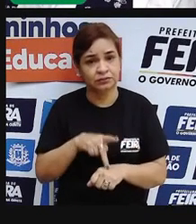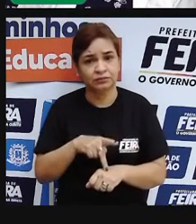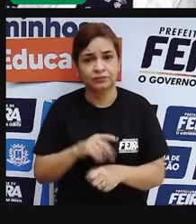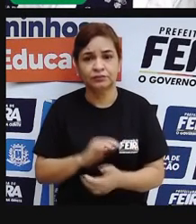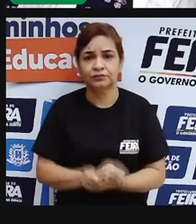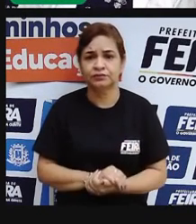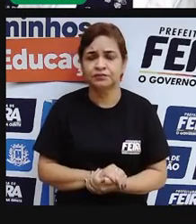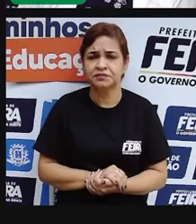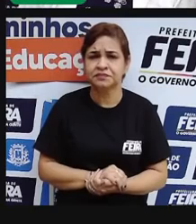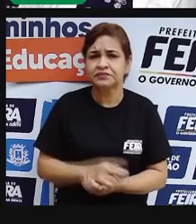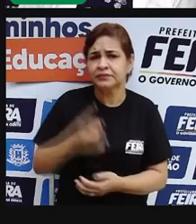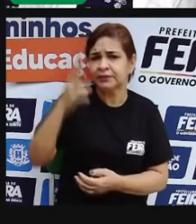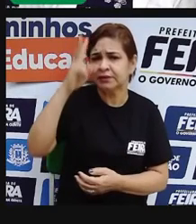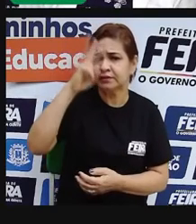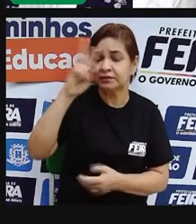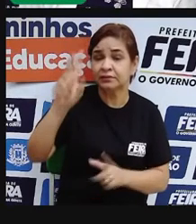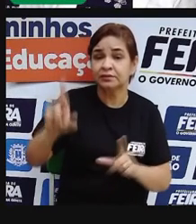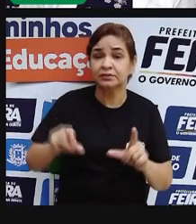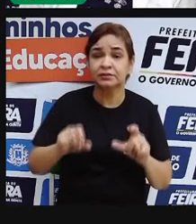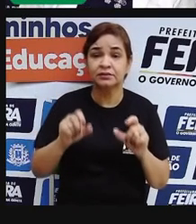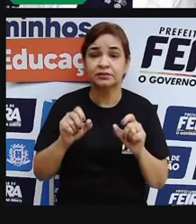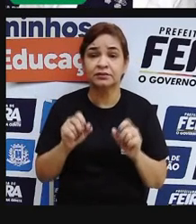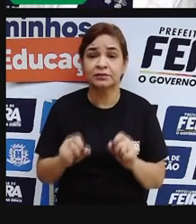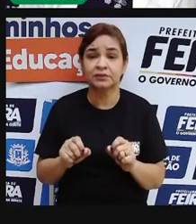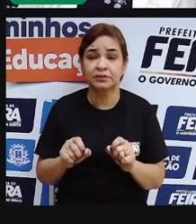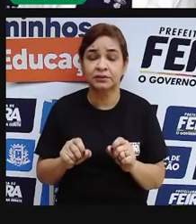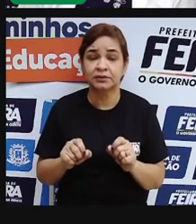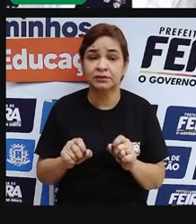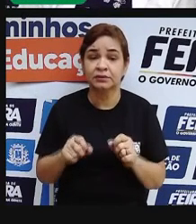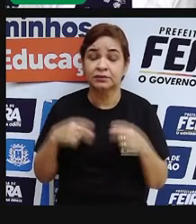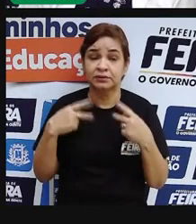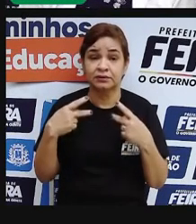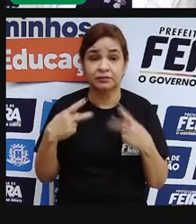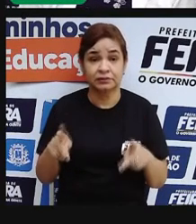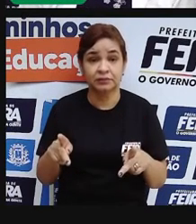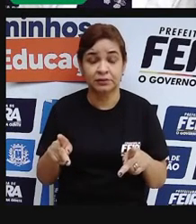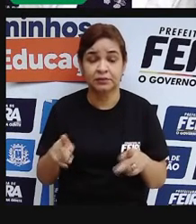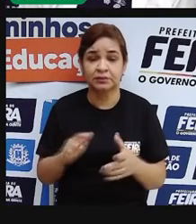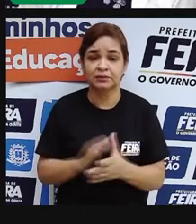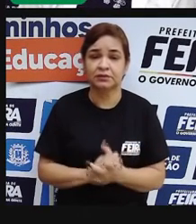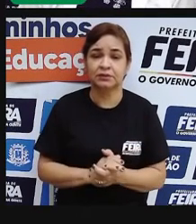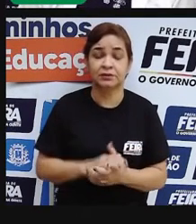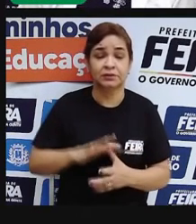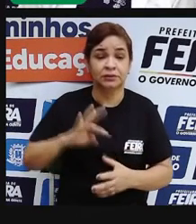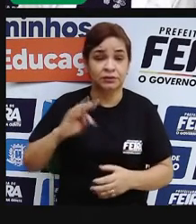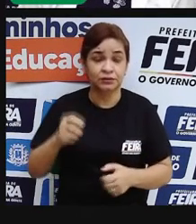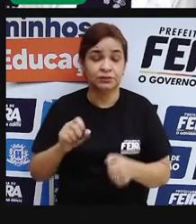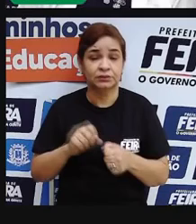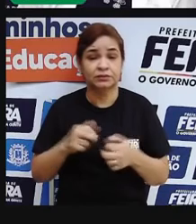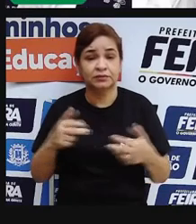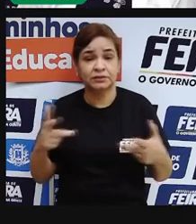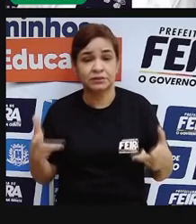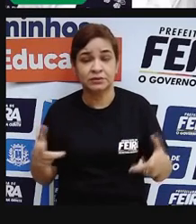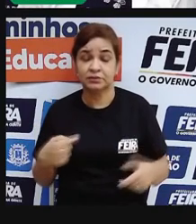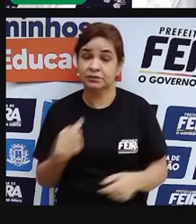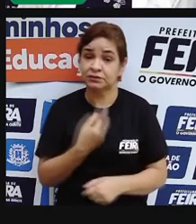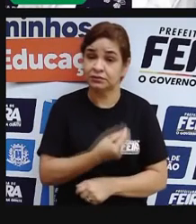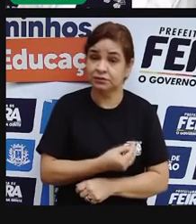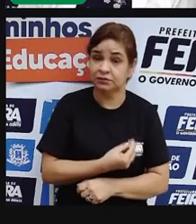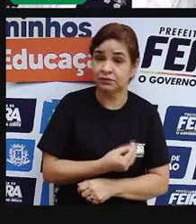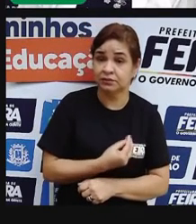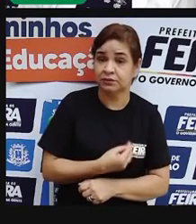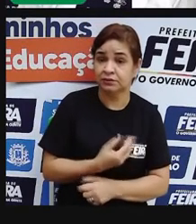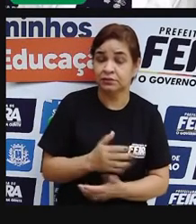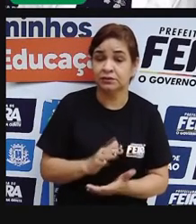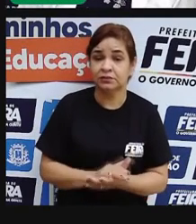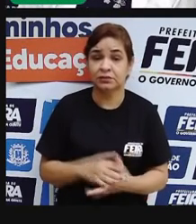essas memórias estão presentes em nosso idioma em nossos costumes e hábitos tais